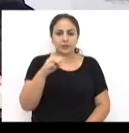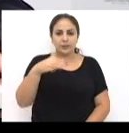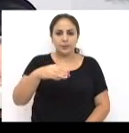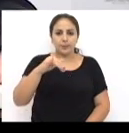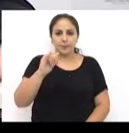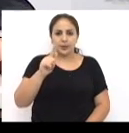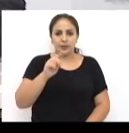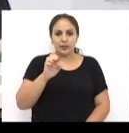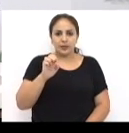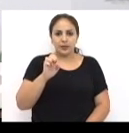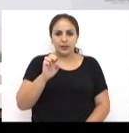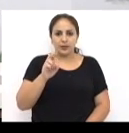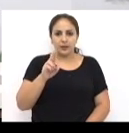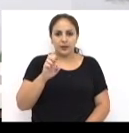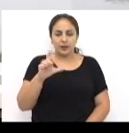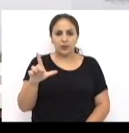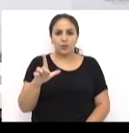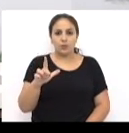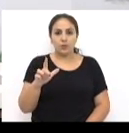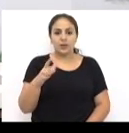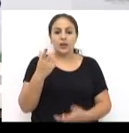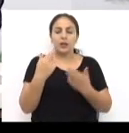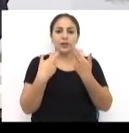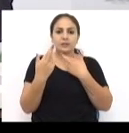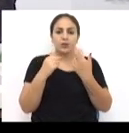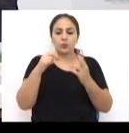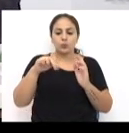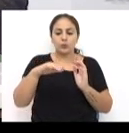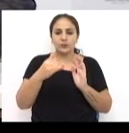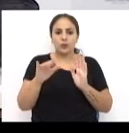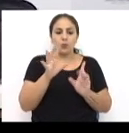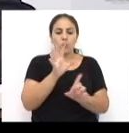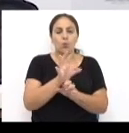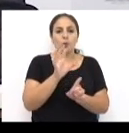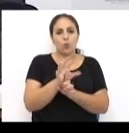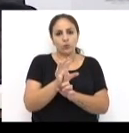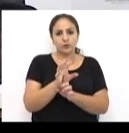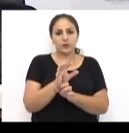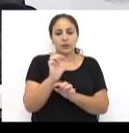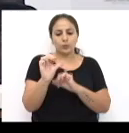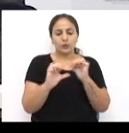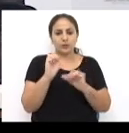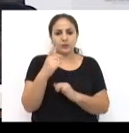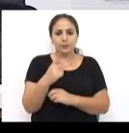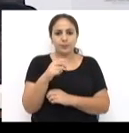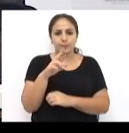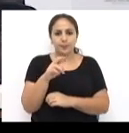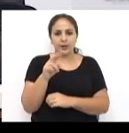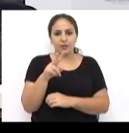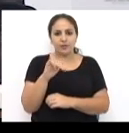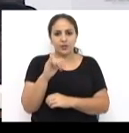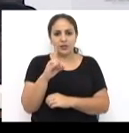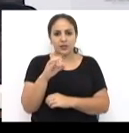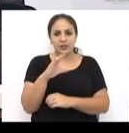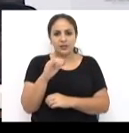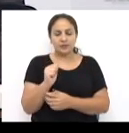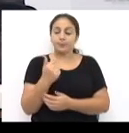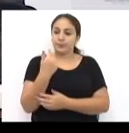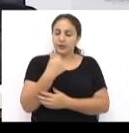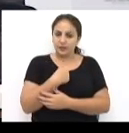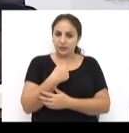moção contrária à reforma da Previdência. Vereador Luiz Miguel, lhe parabenizo porque isso